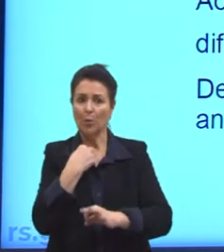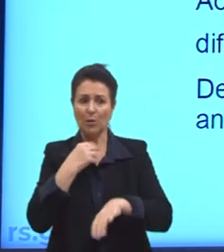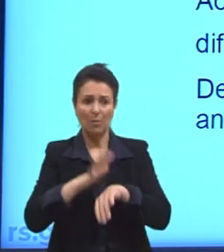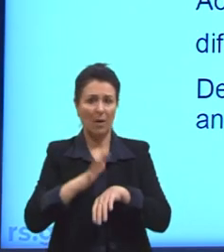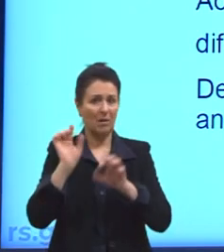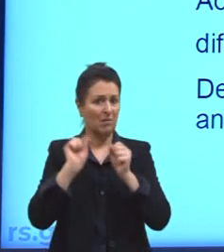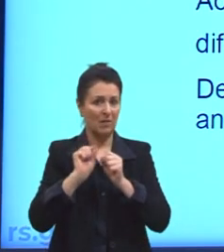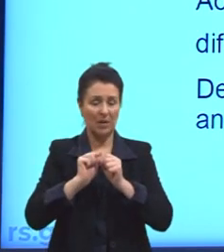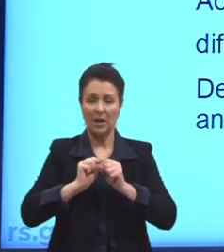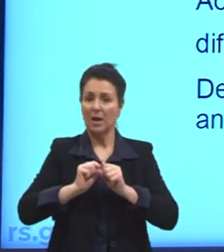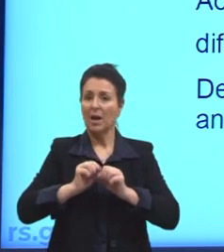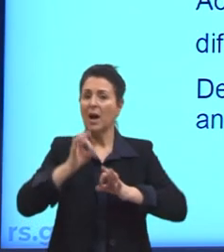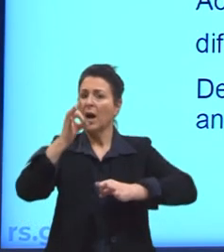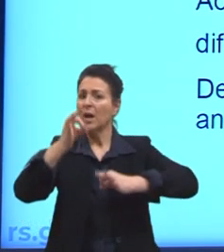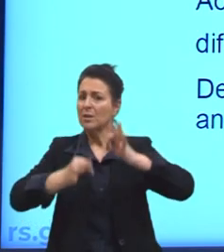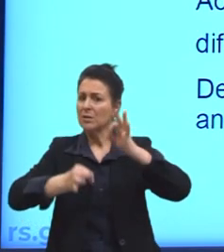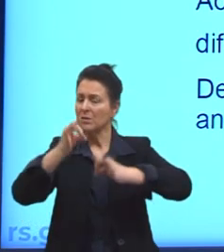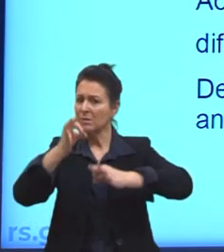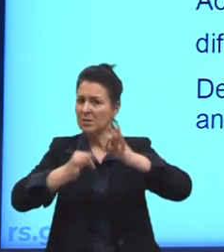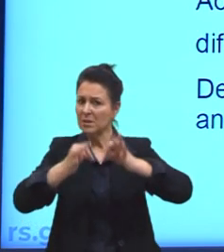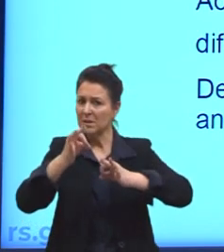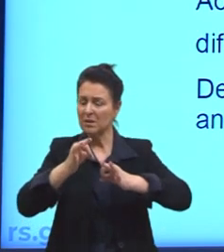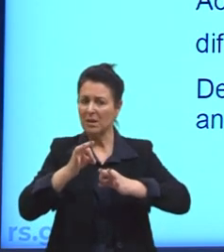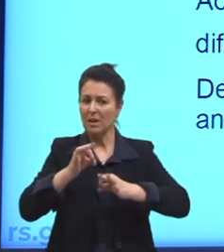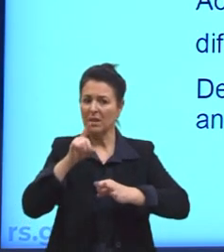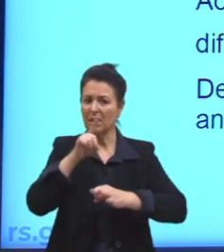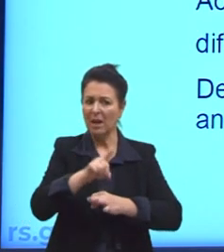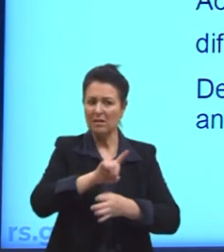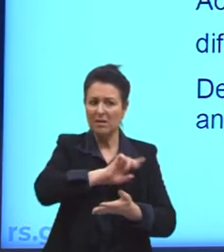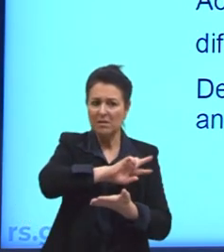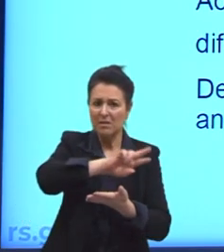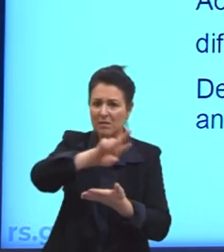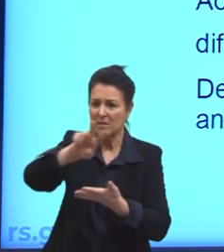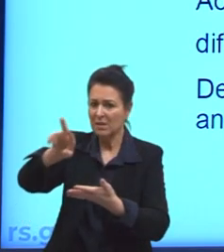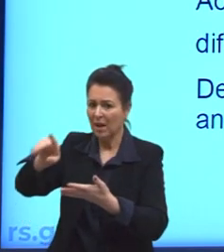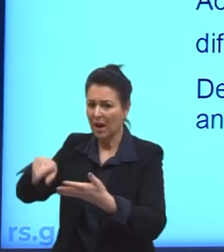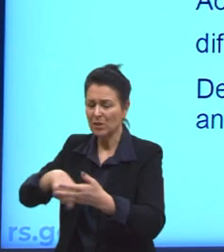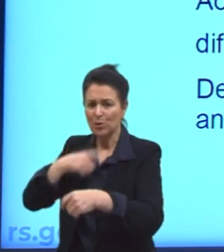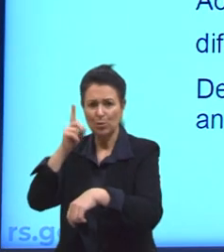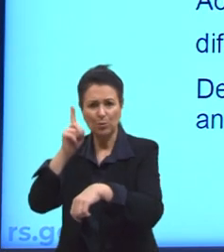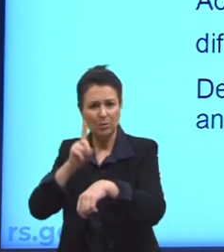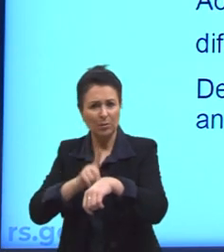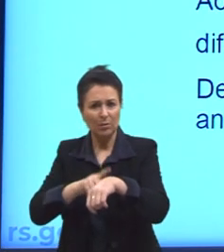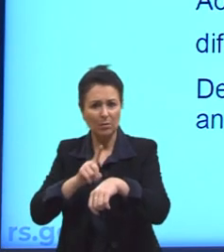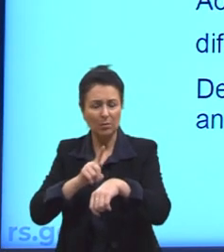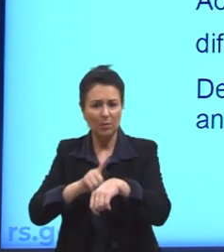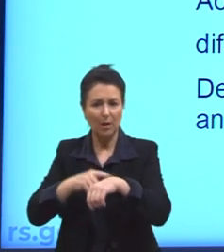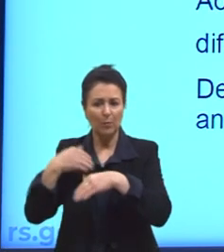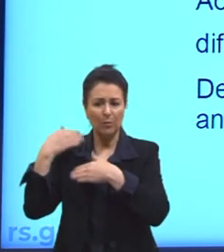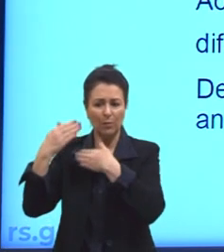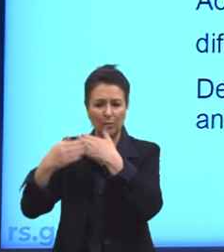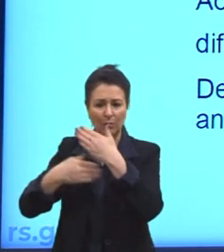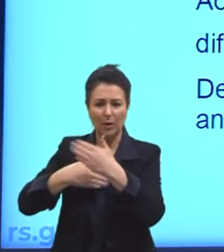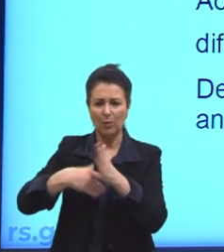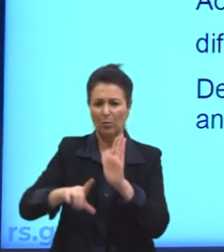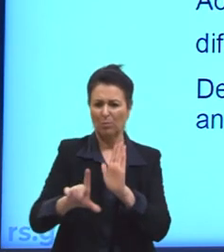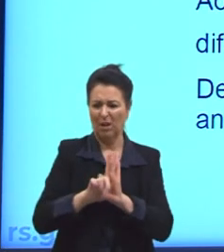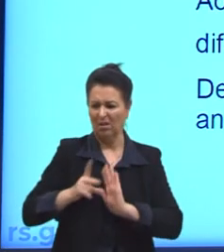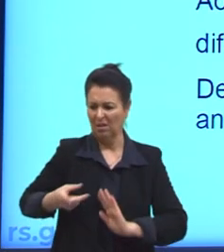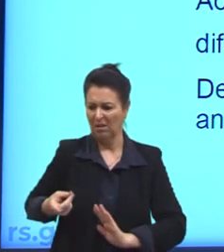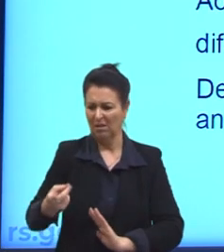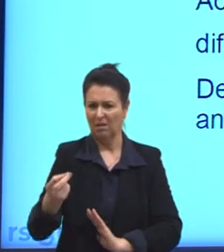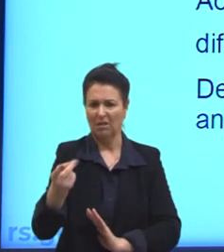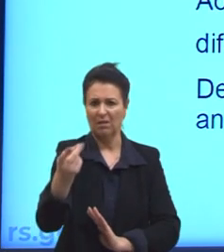à justiça desses a justiça dessas diversidades temporais procede da Lei eterna